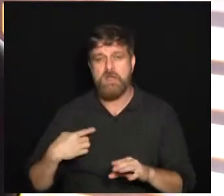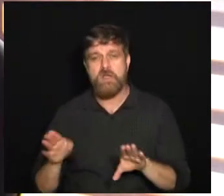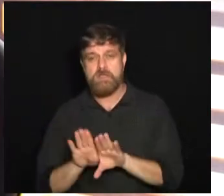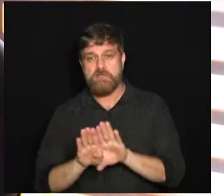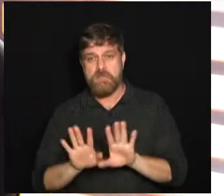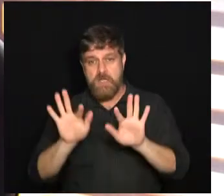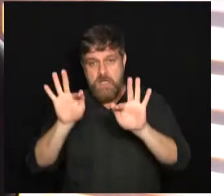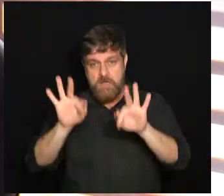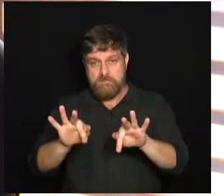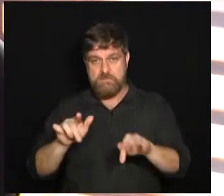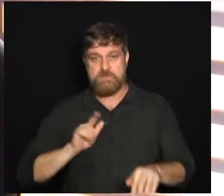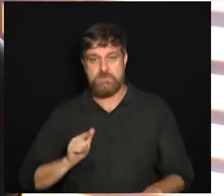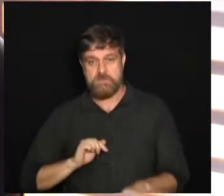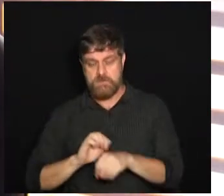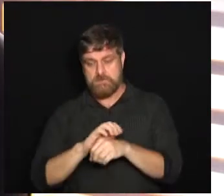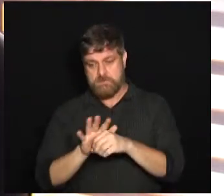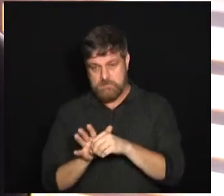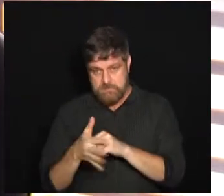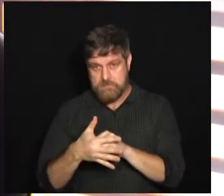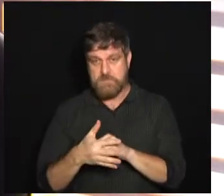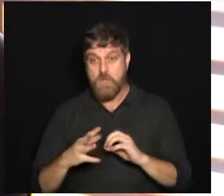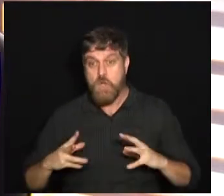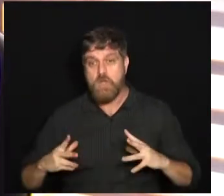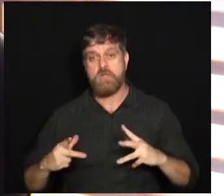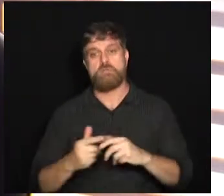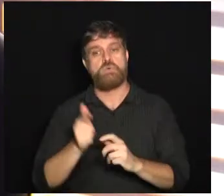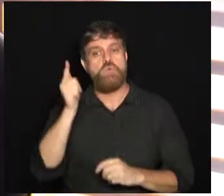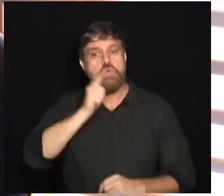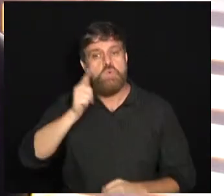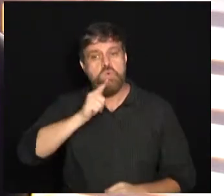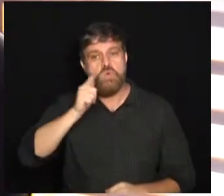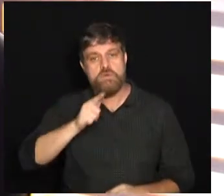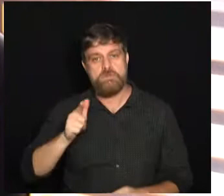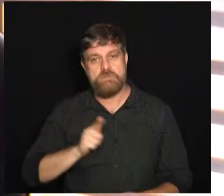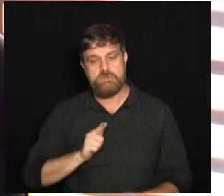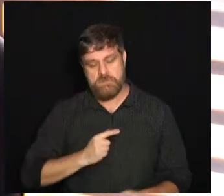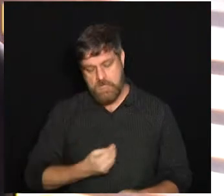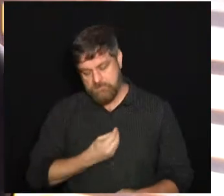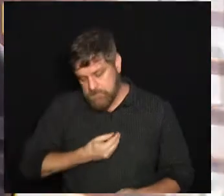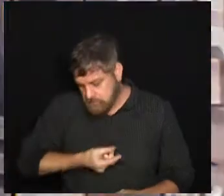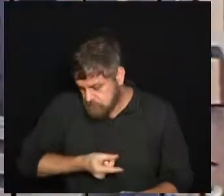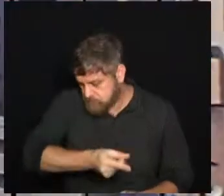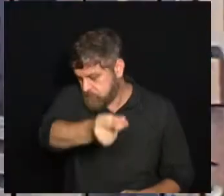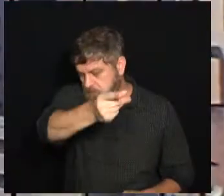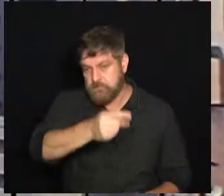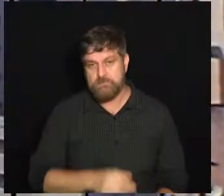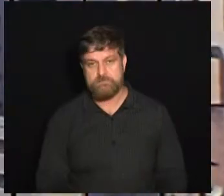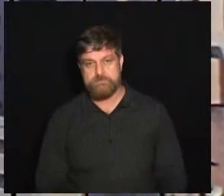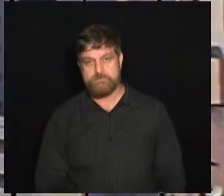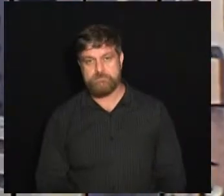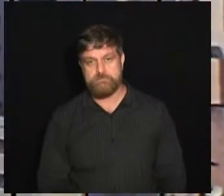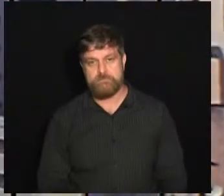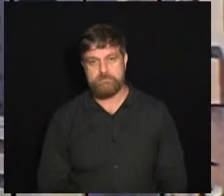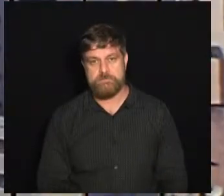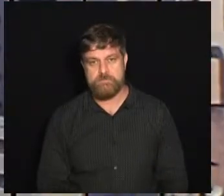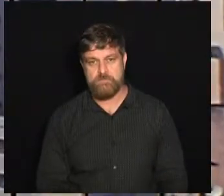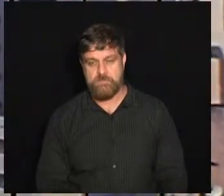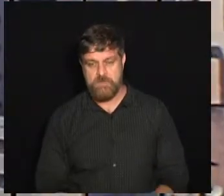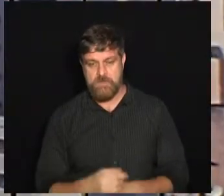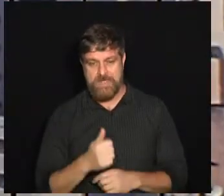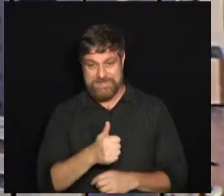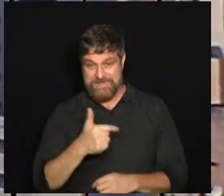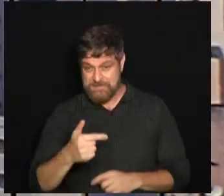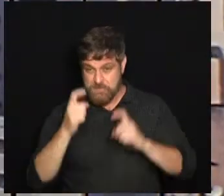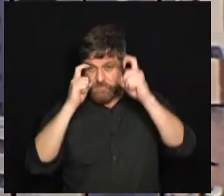final dessa pandemia aqui, todo mundo consiga prosseguir com suas vidas normalmente. Durante a